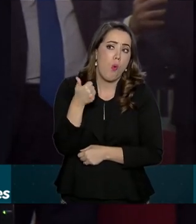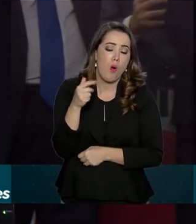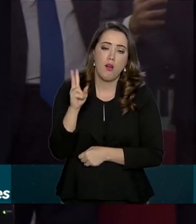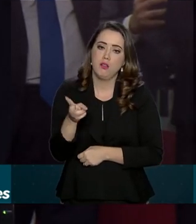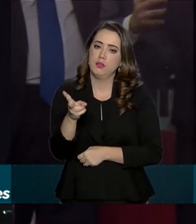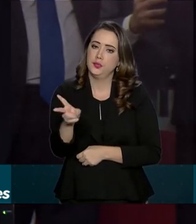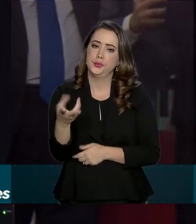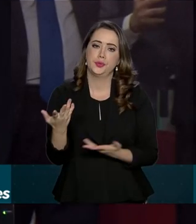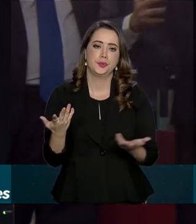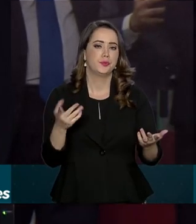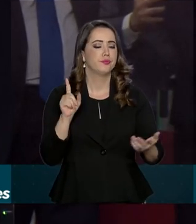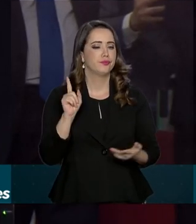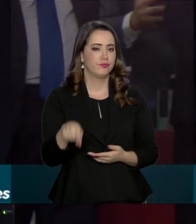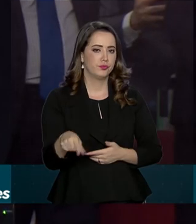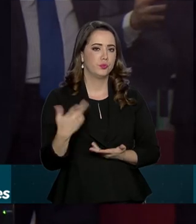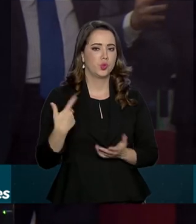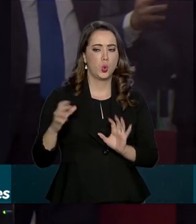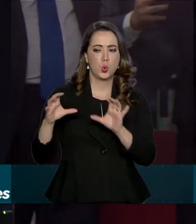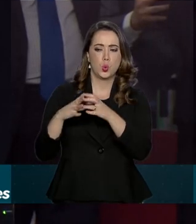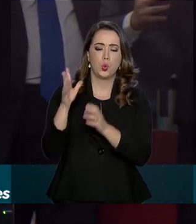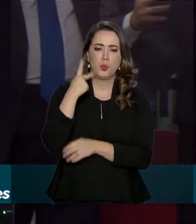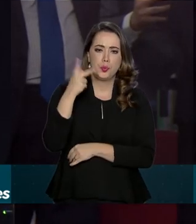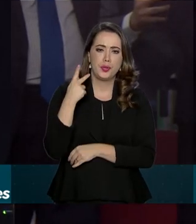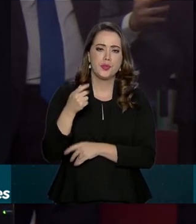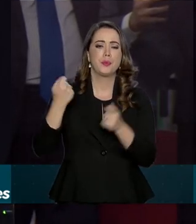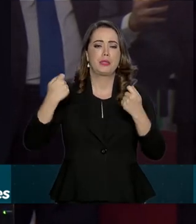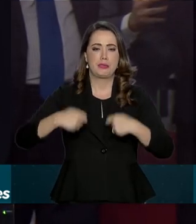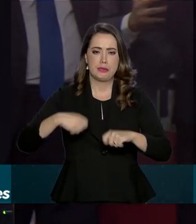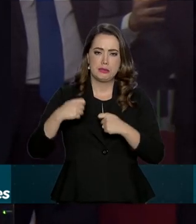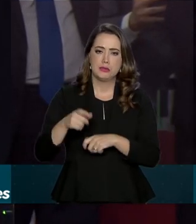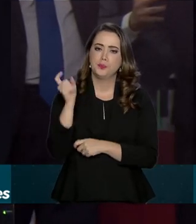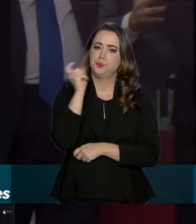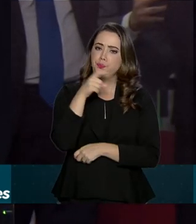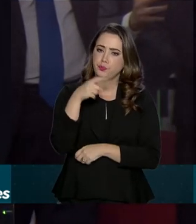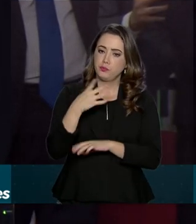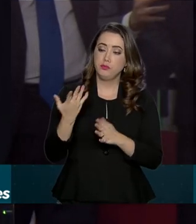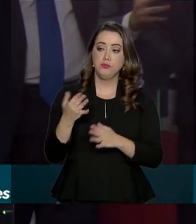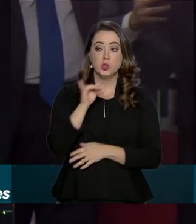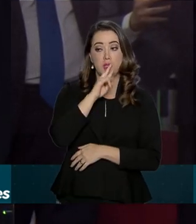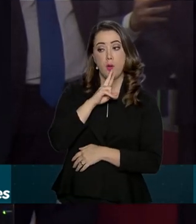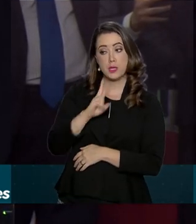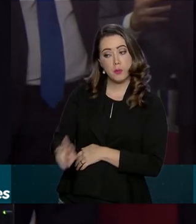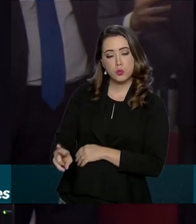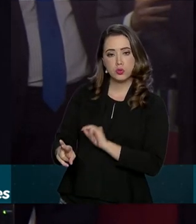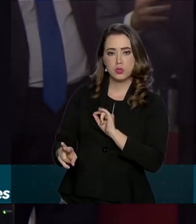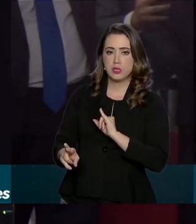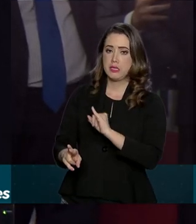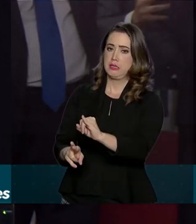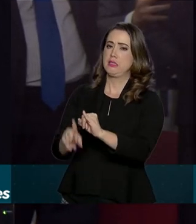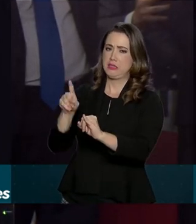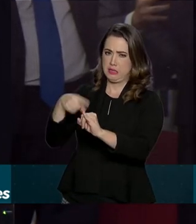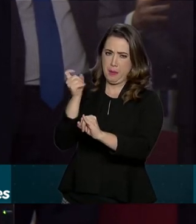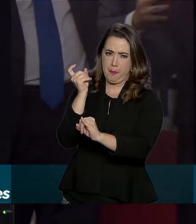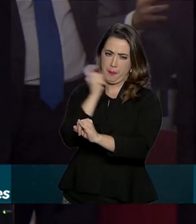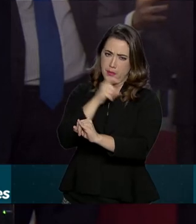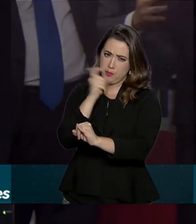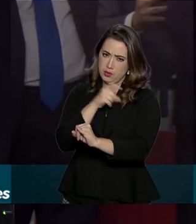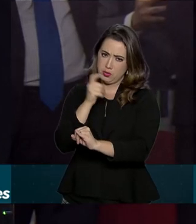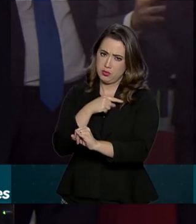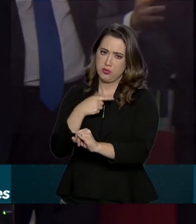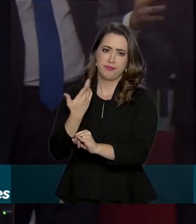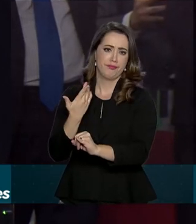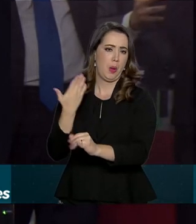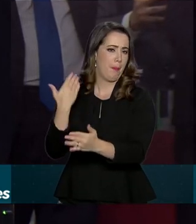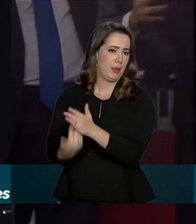quase sempre foi uma lógica no meu meio político. E eu disse-lhe, se é para mentir, perderei